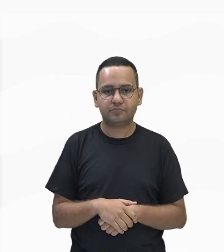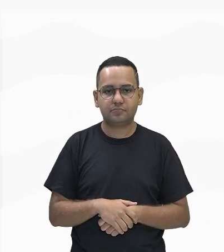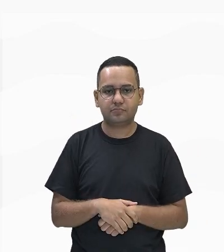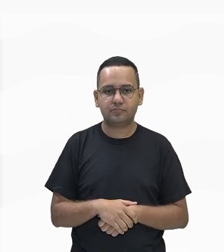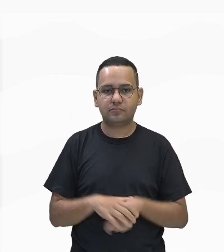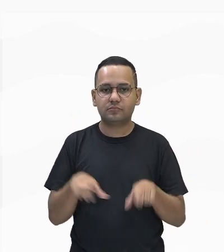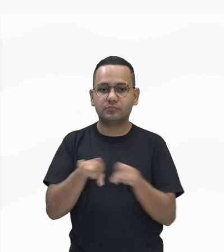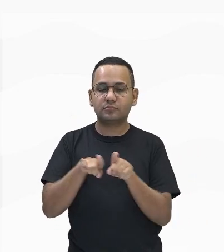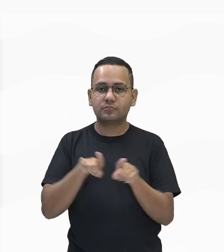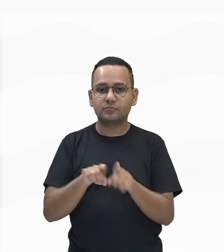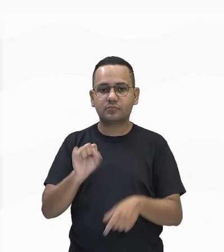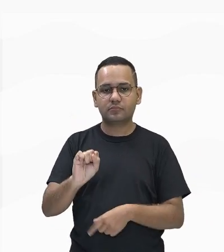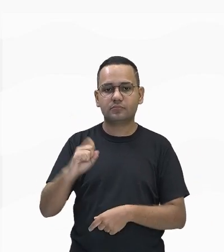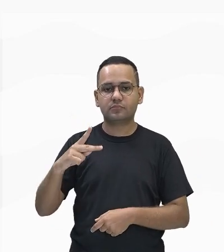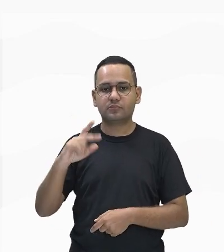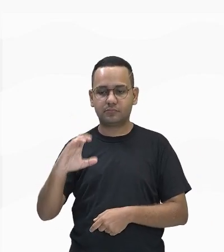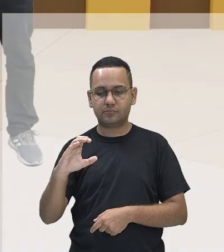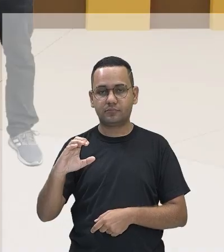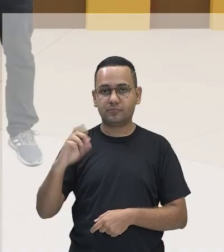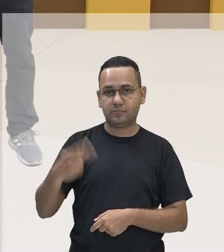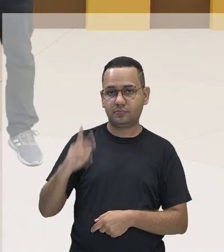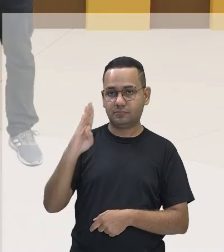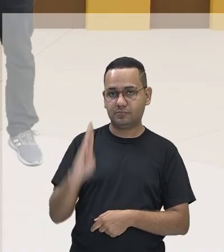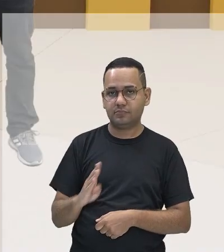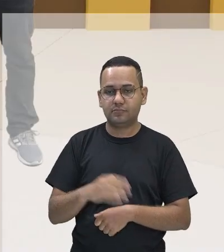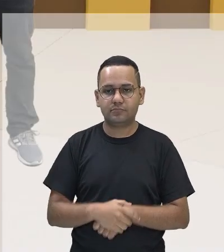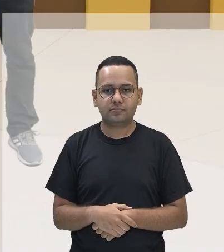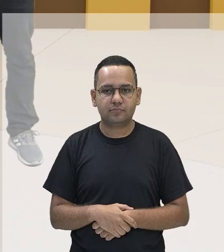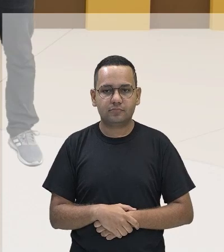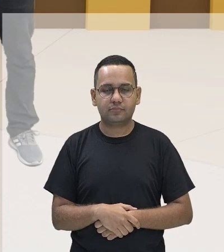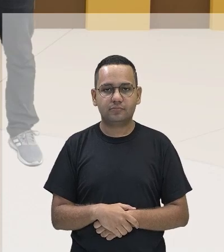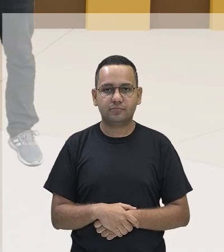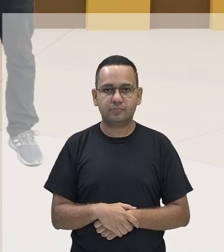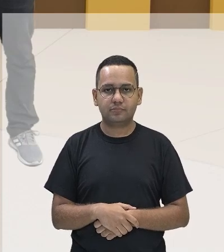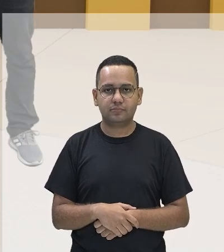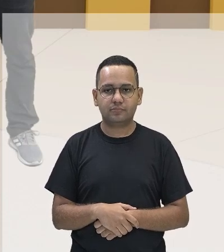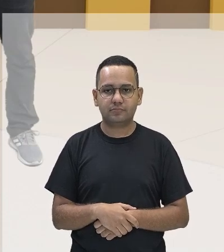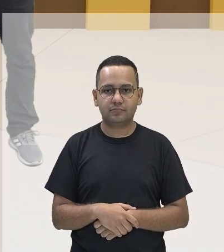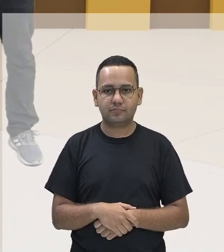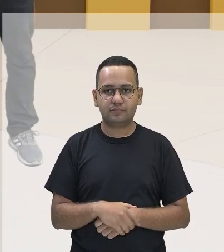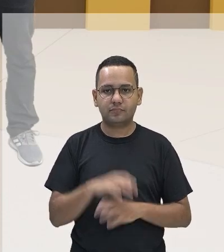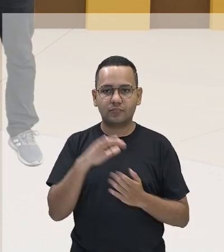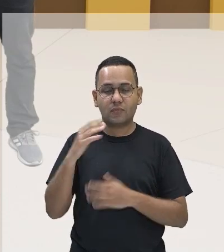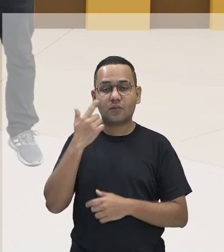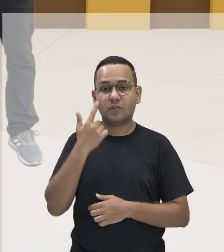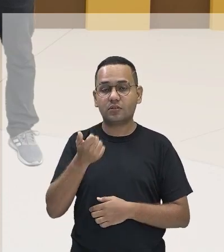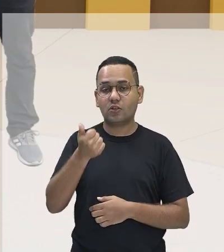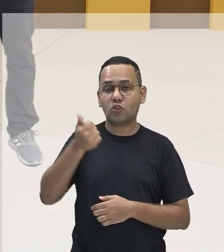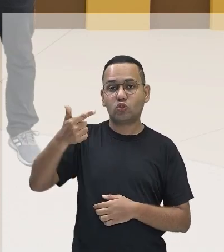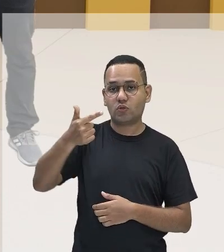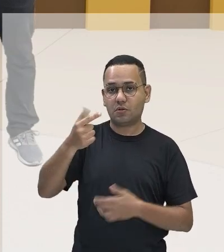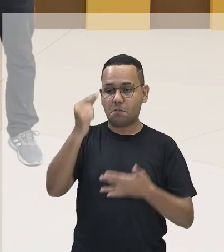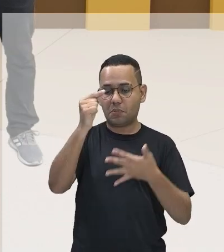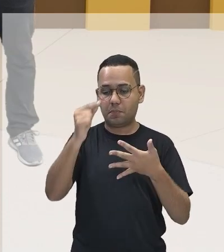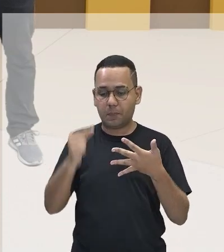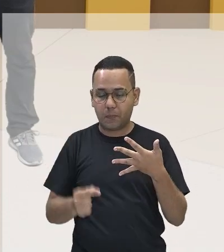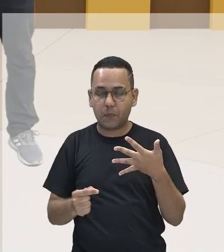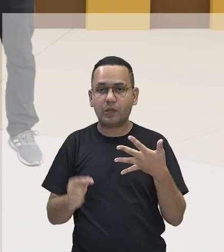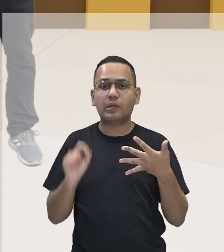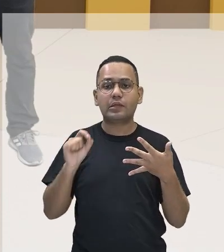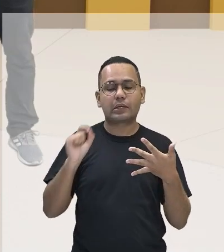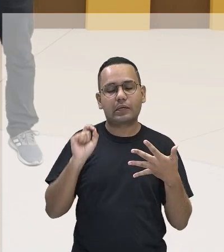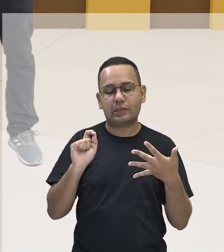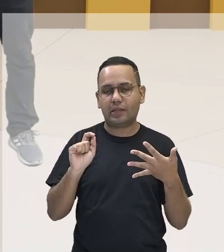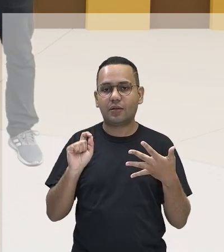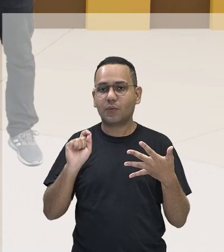pelo SPC Brasil. Então agora a gente vai ver o quê? Exatamente 12 vilões, aquilo que faz você mais gastar